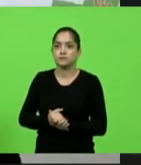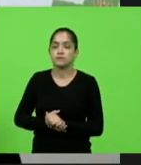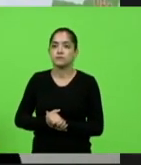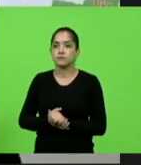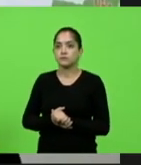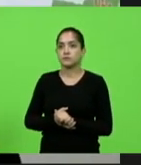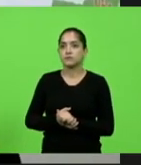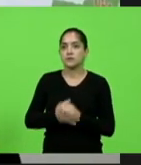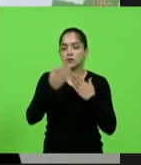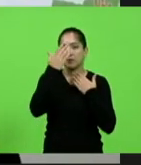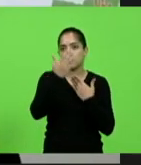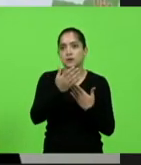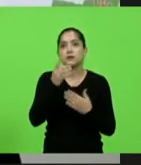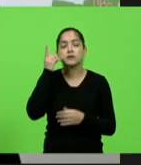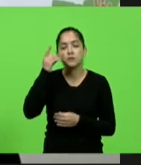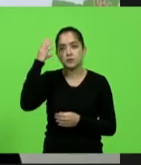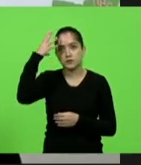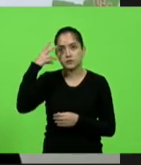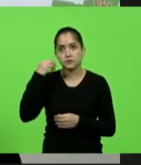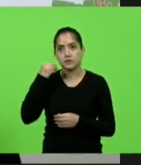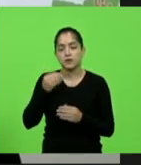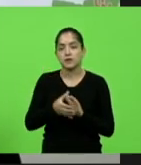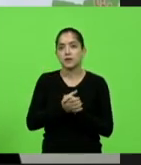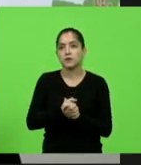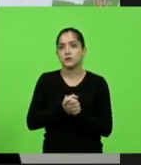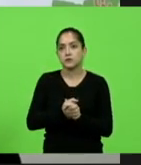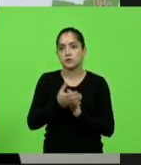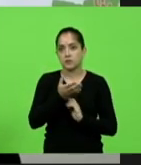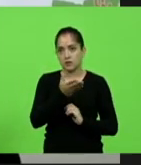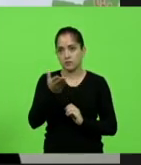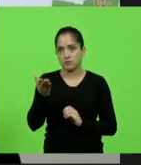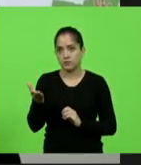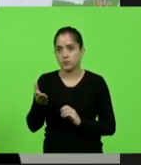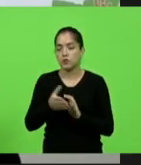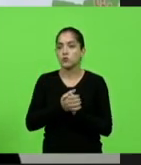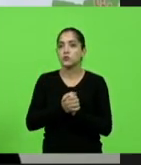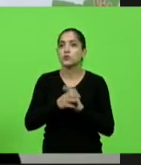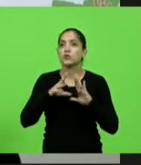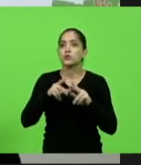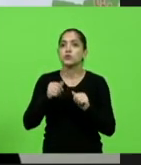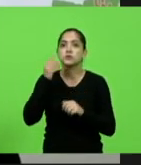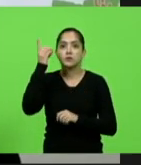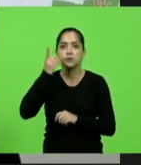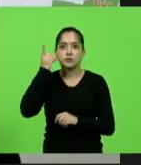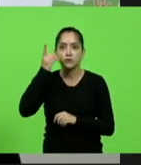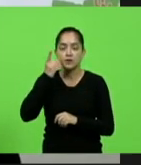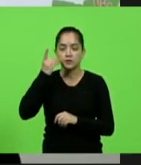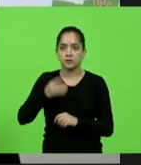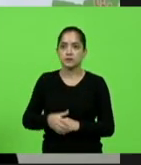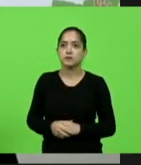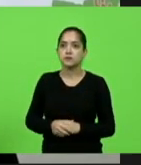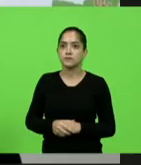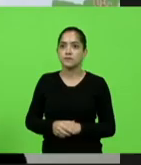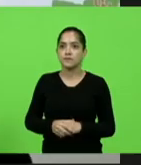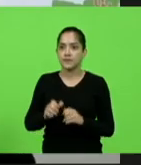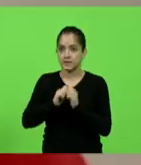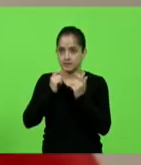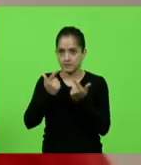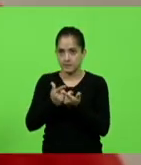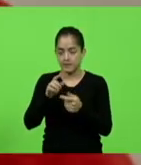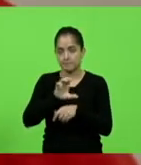Luciane Caminati. Quero saudar, cumprimentar todos os deputados, deputadas da Assembleia Legislativa de Santa